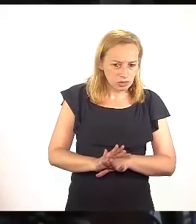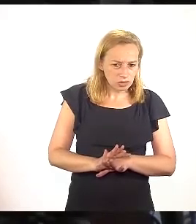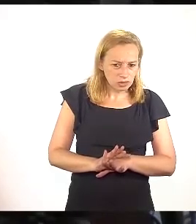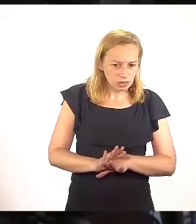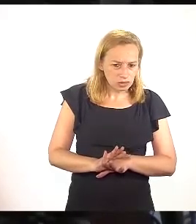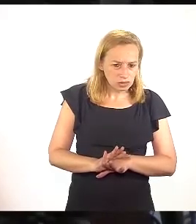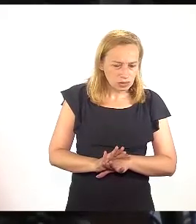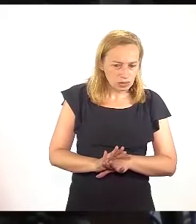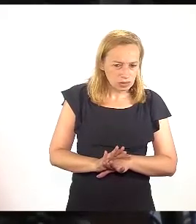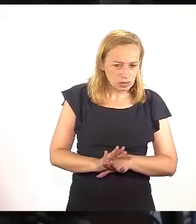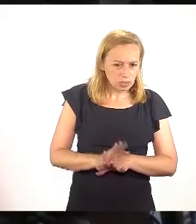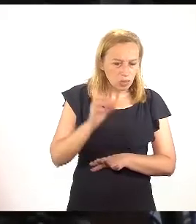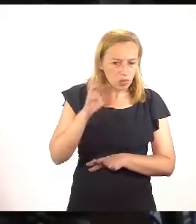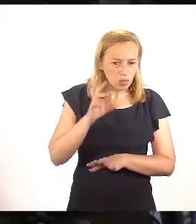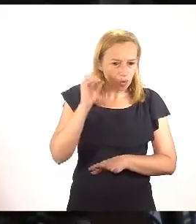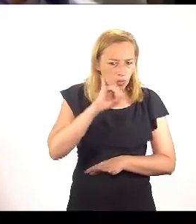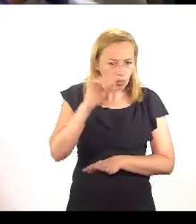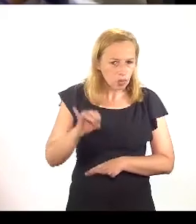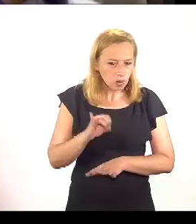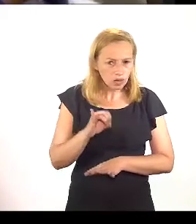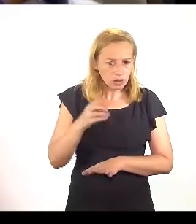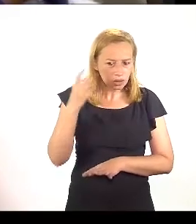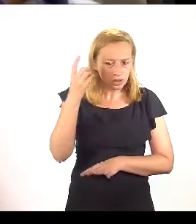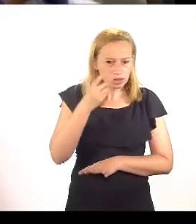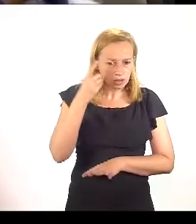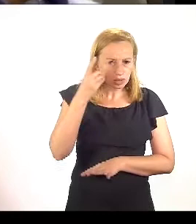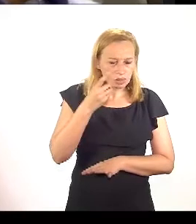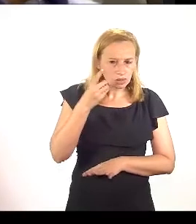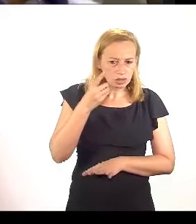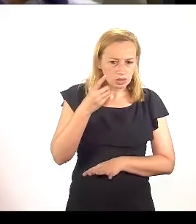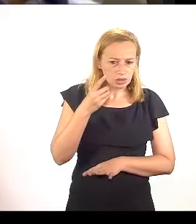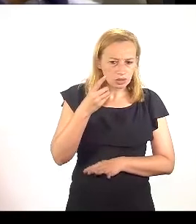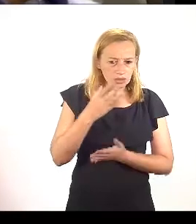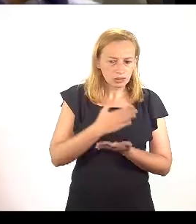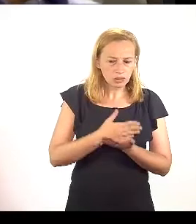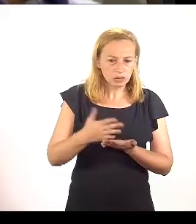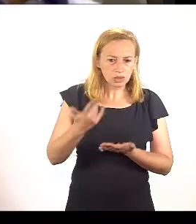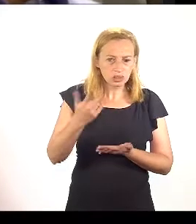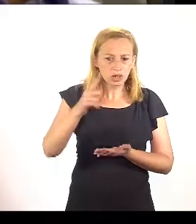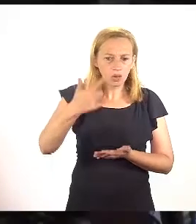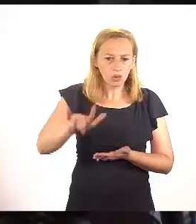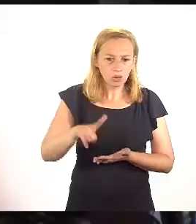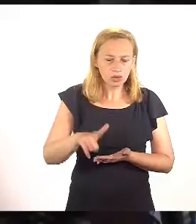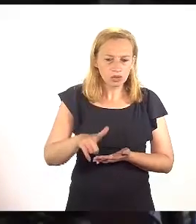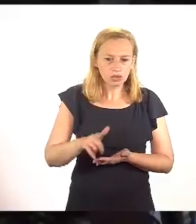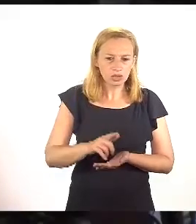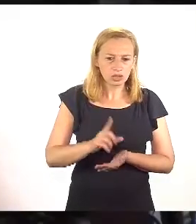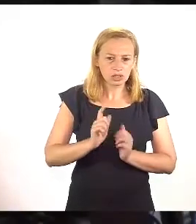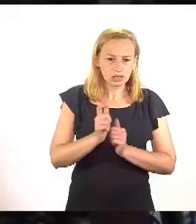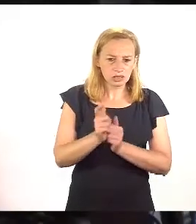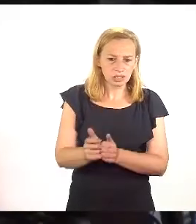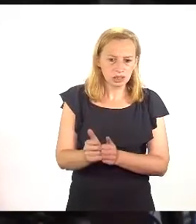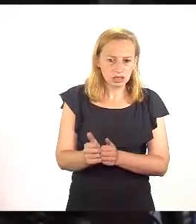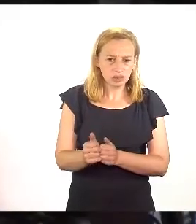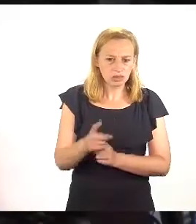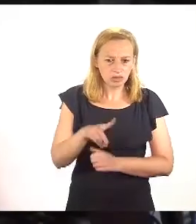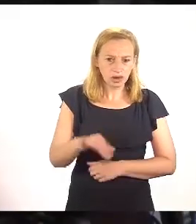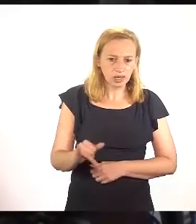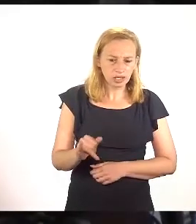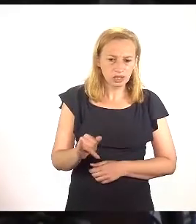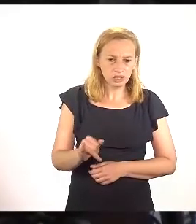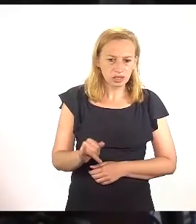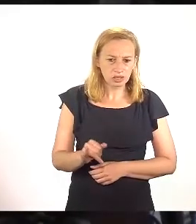falar. Bacelar? Oi, deputado Canela. O sinal estava ruim. Vai começar outra sabatina em seguida? Vai. Às 10